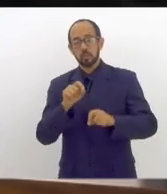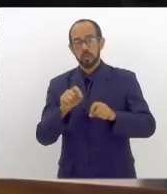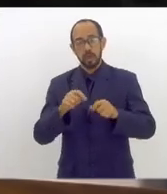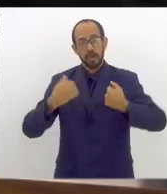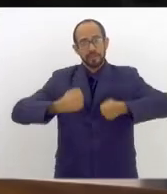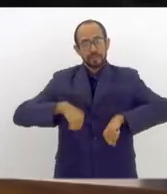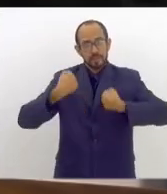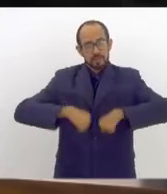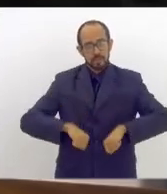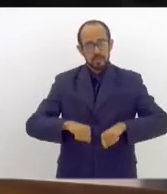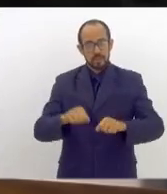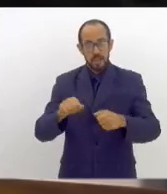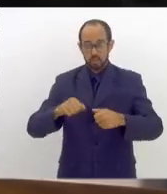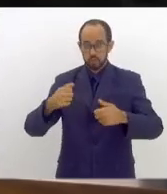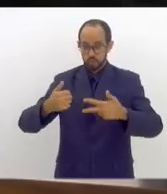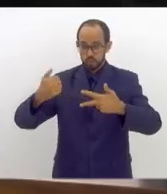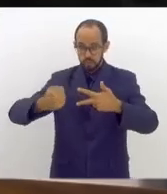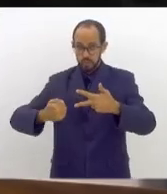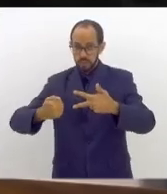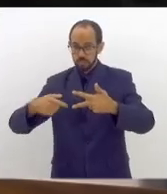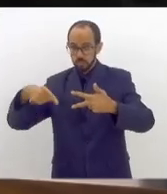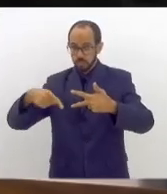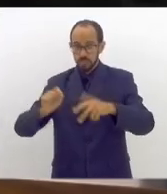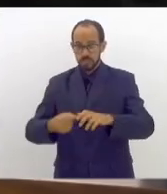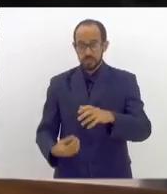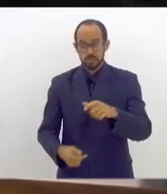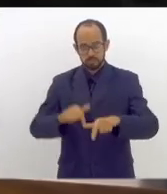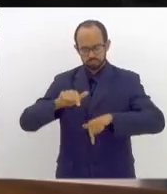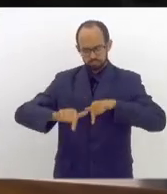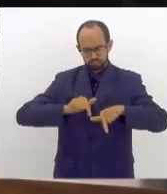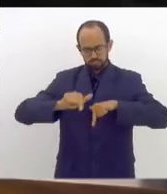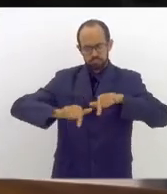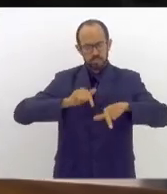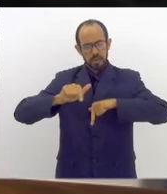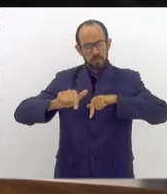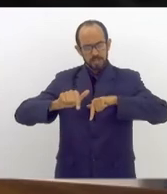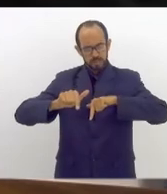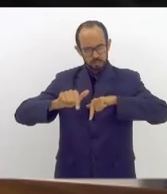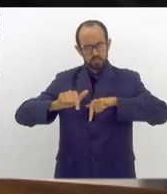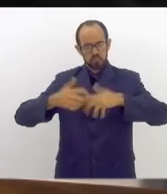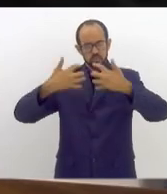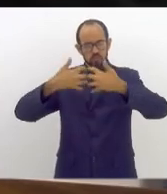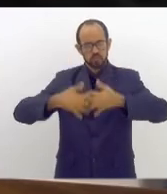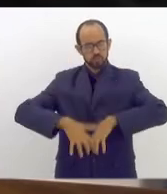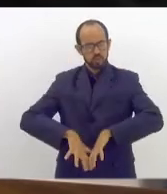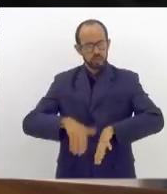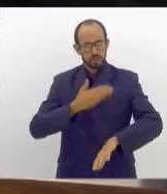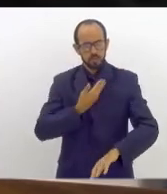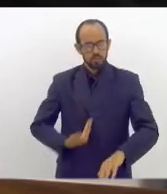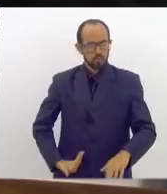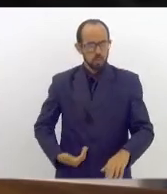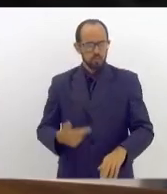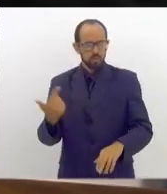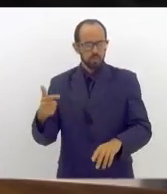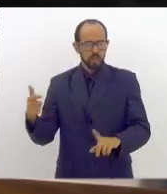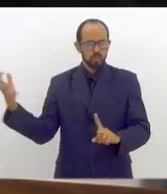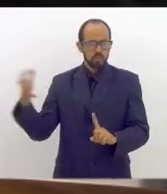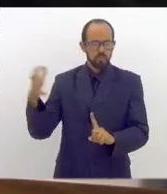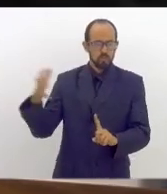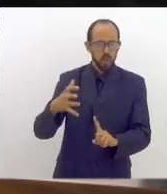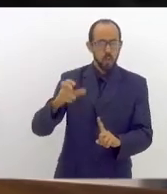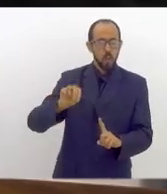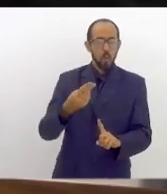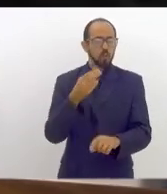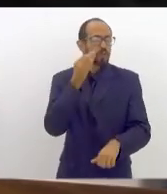necessidade de uns poderes exercerem o seu mundo público livremente sem interferências ou tentativas de